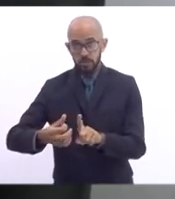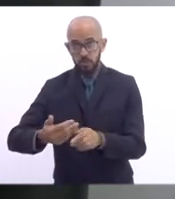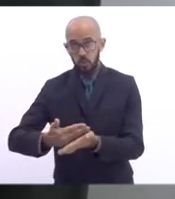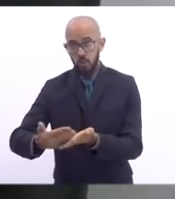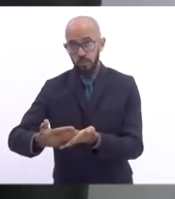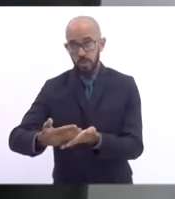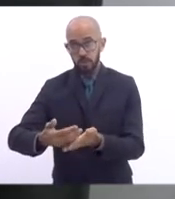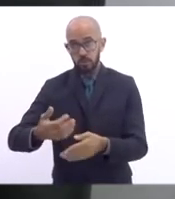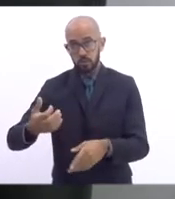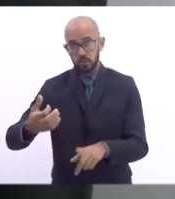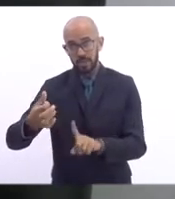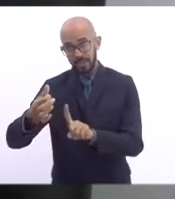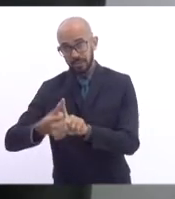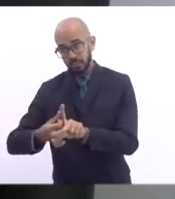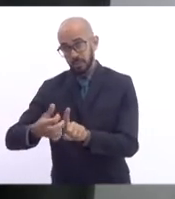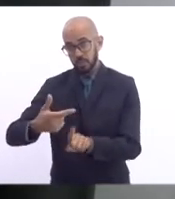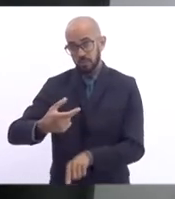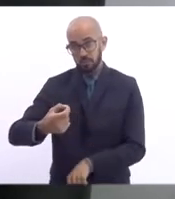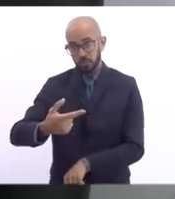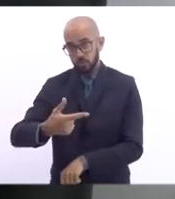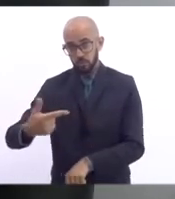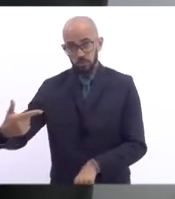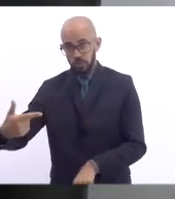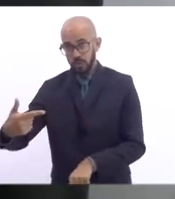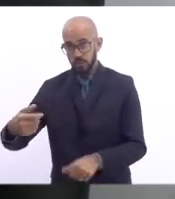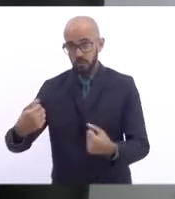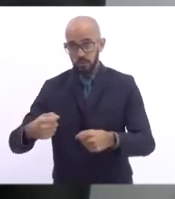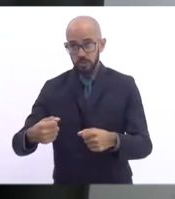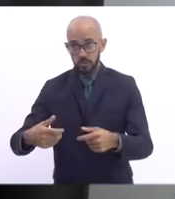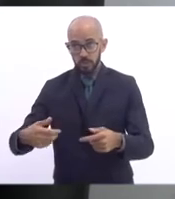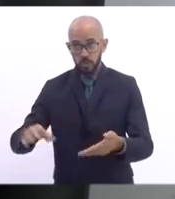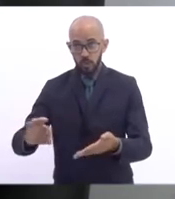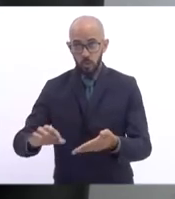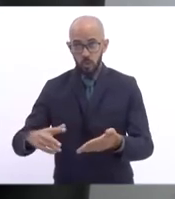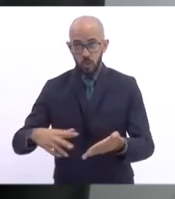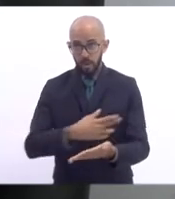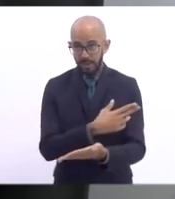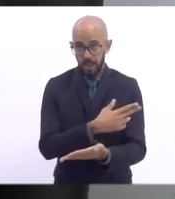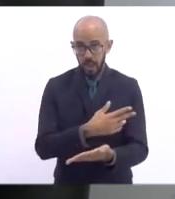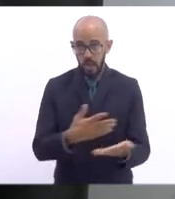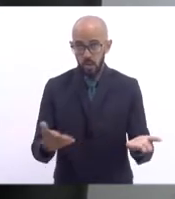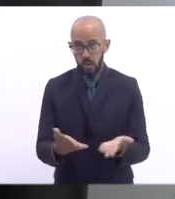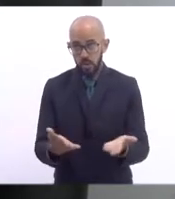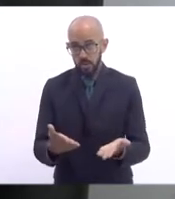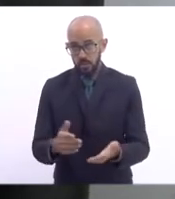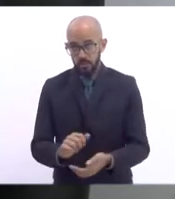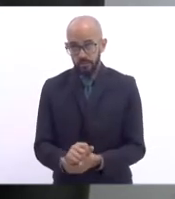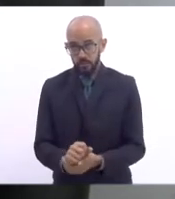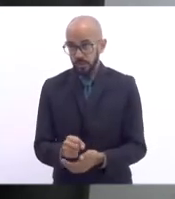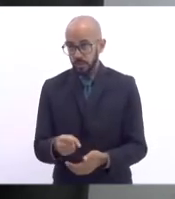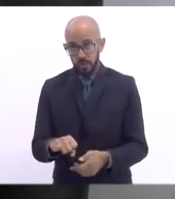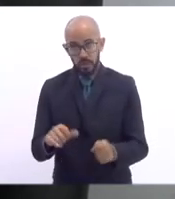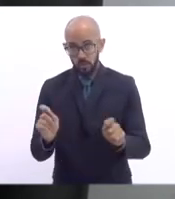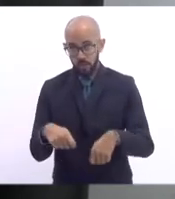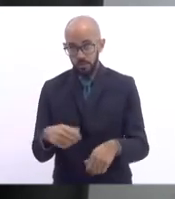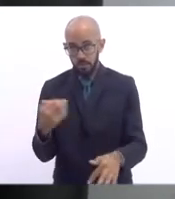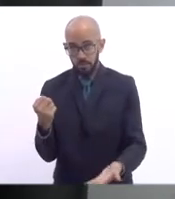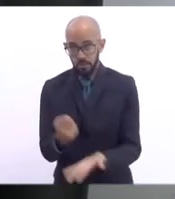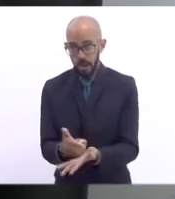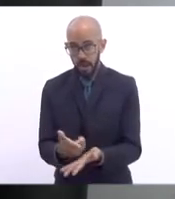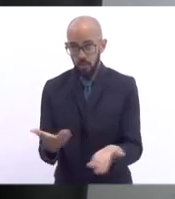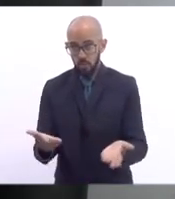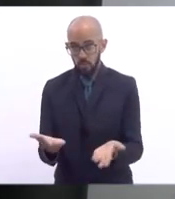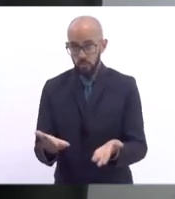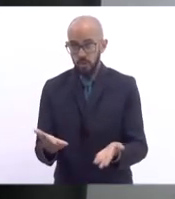segundo semestre de 2012 Então tem que fazer o corte aqui né esse é impagável hoje com esse